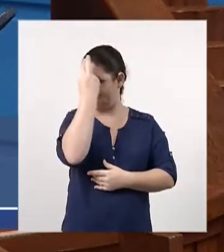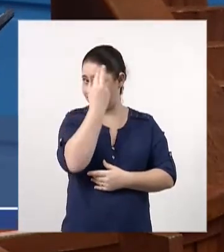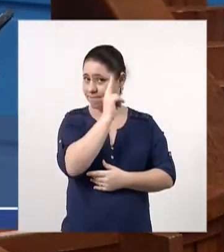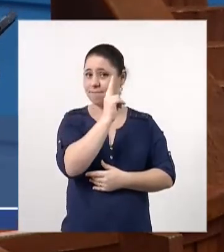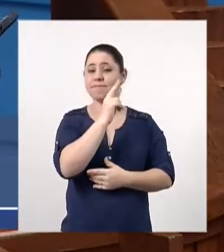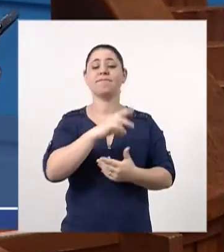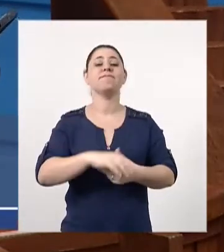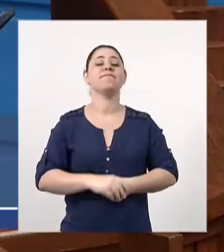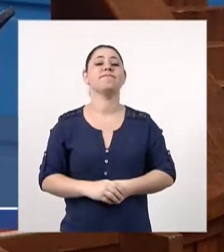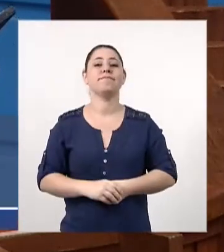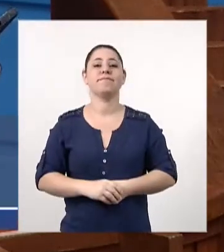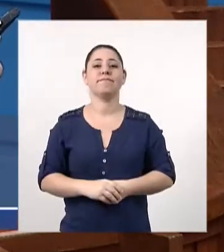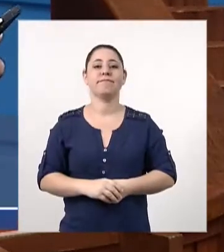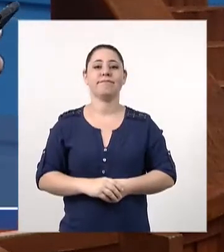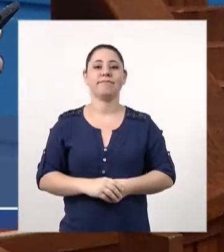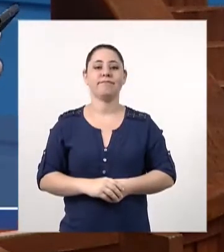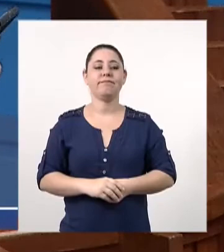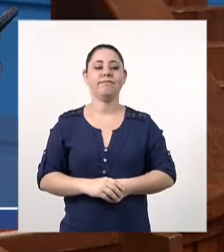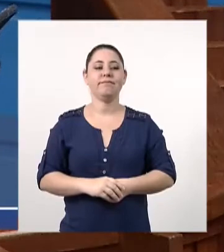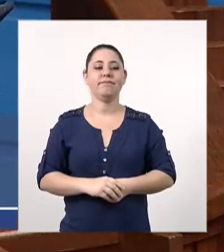Rinaldo,